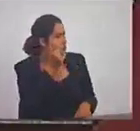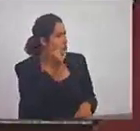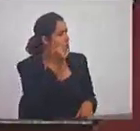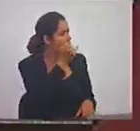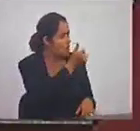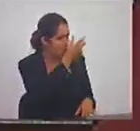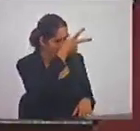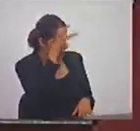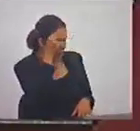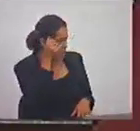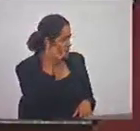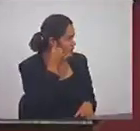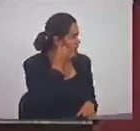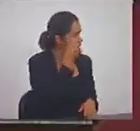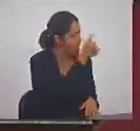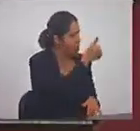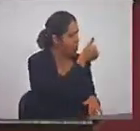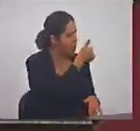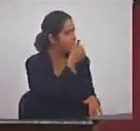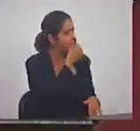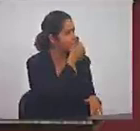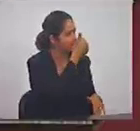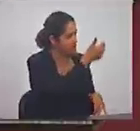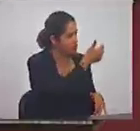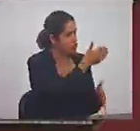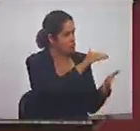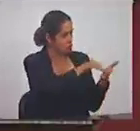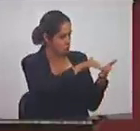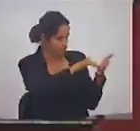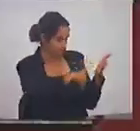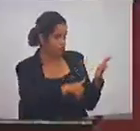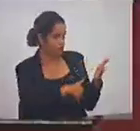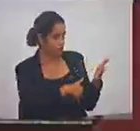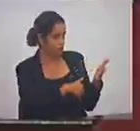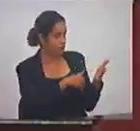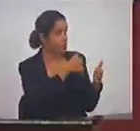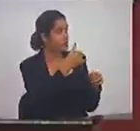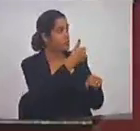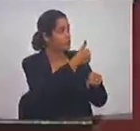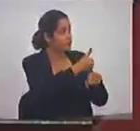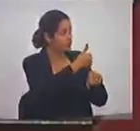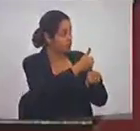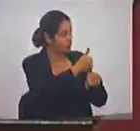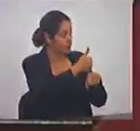aqui para o presidente, e como o presidente é sensato e quer harmonia entre os poderes,